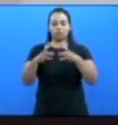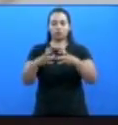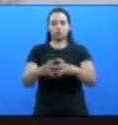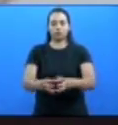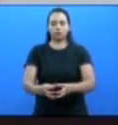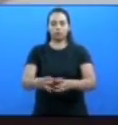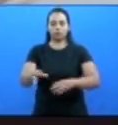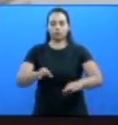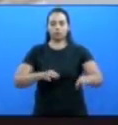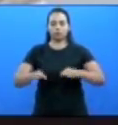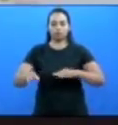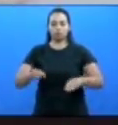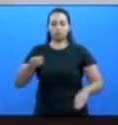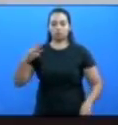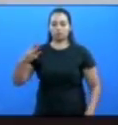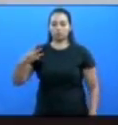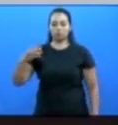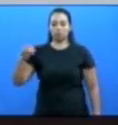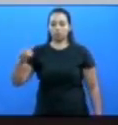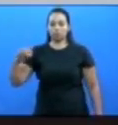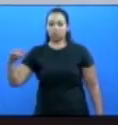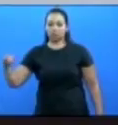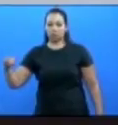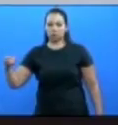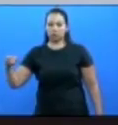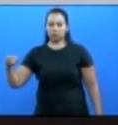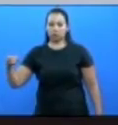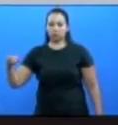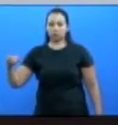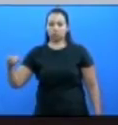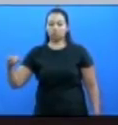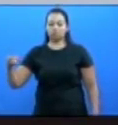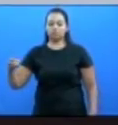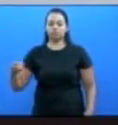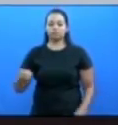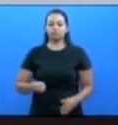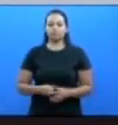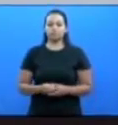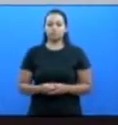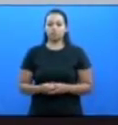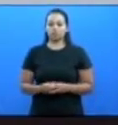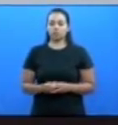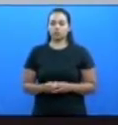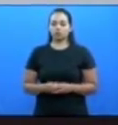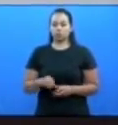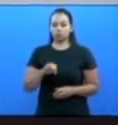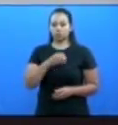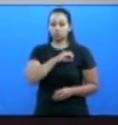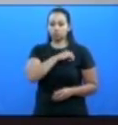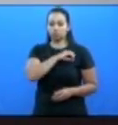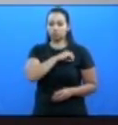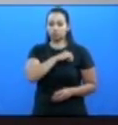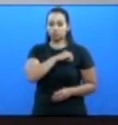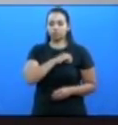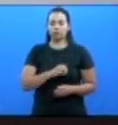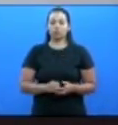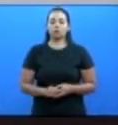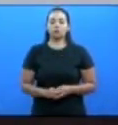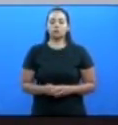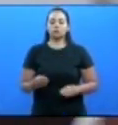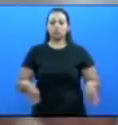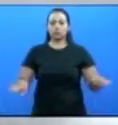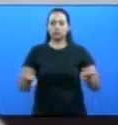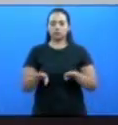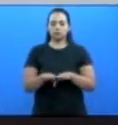em grupo de 300 emendas, por ordem numérica, conforme relatório entregue a todos. Também do grupo de